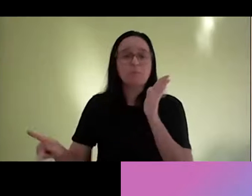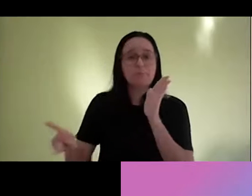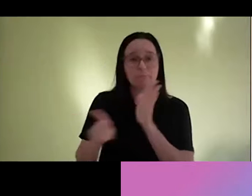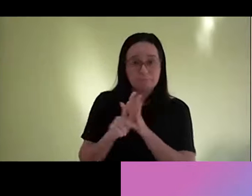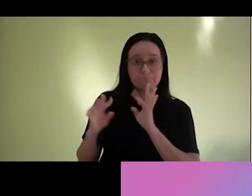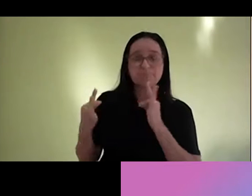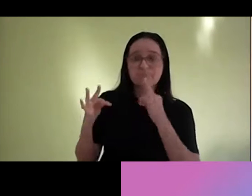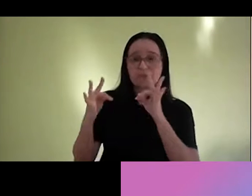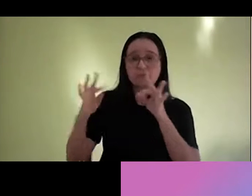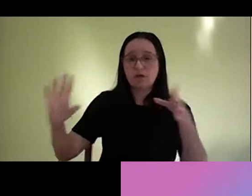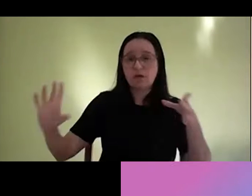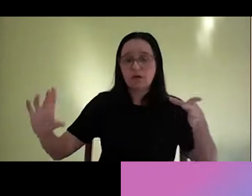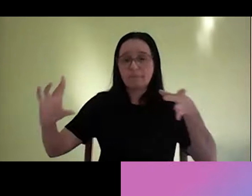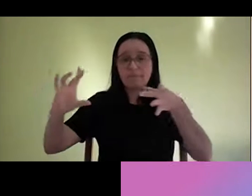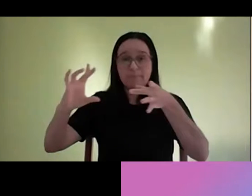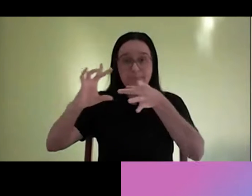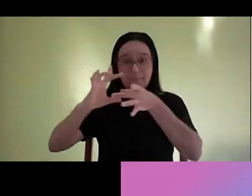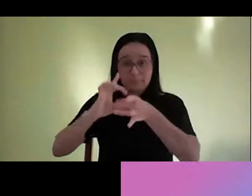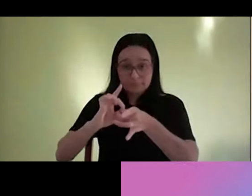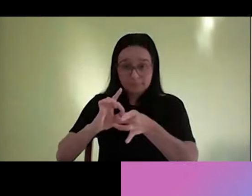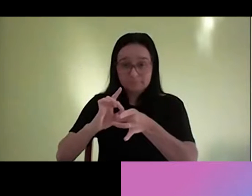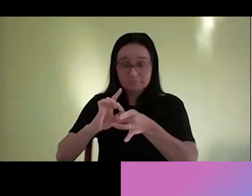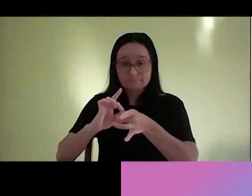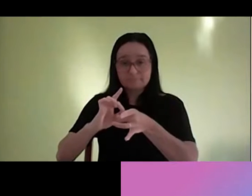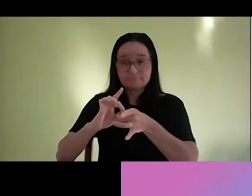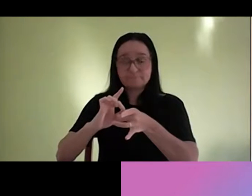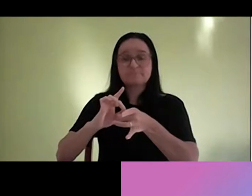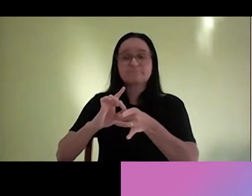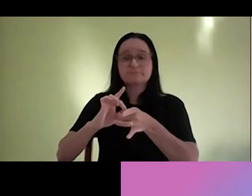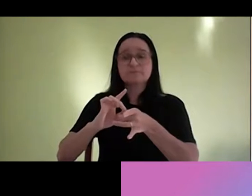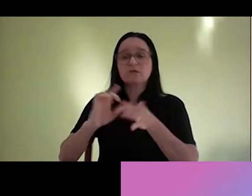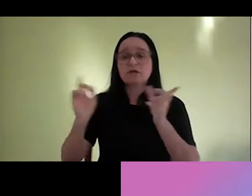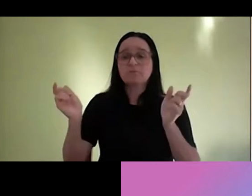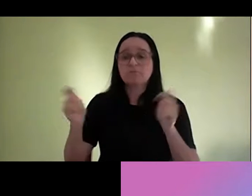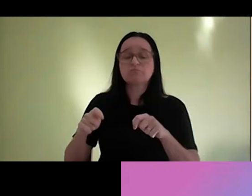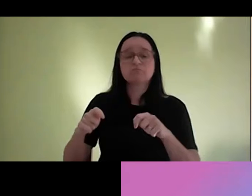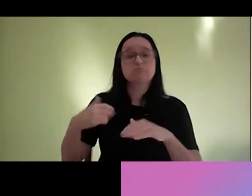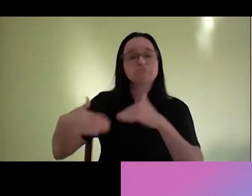junção dessas características ela promove essa